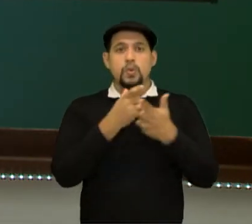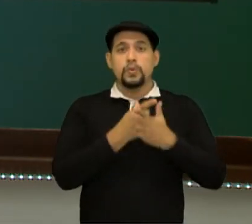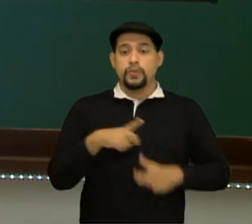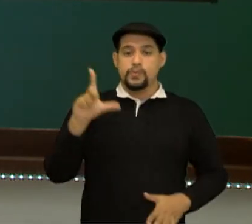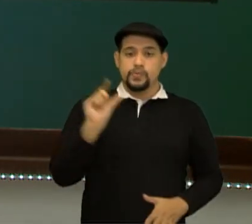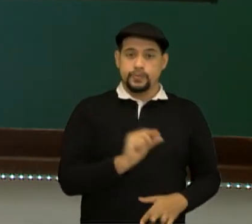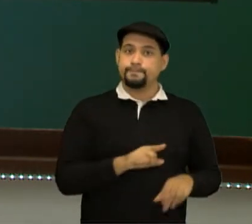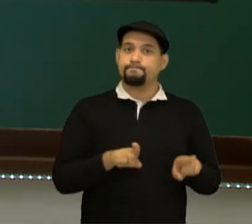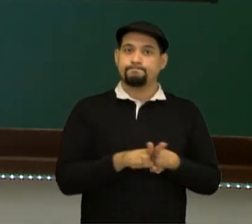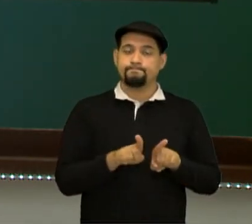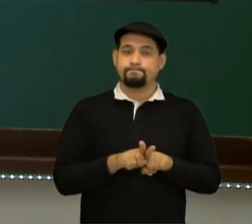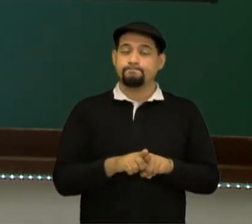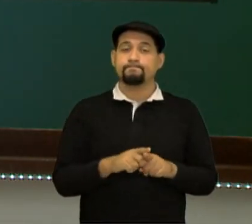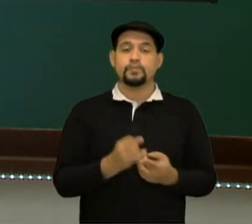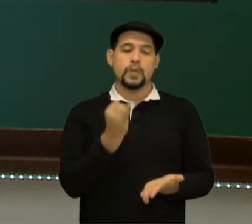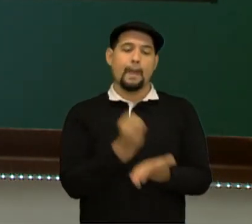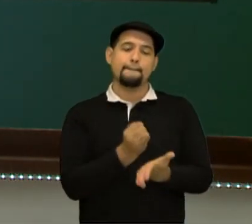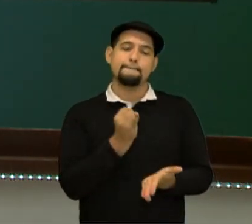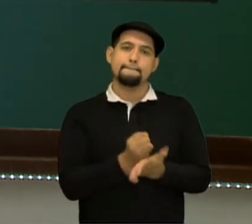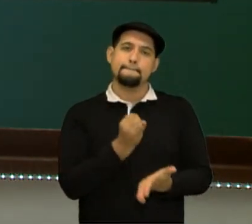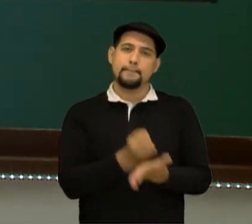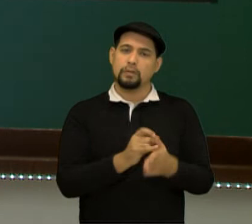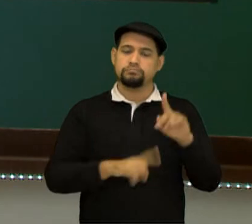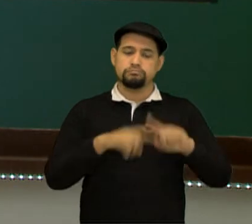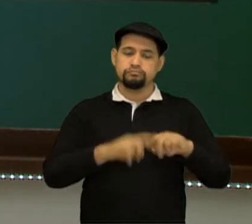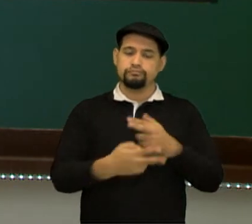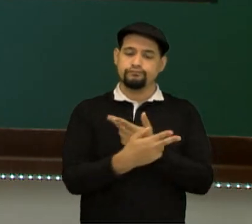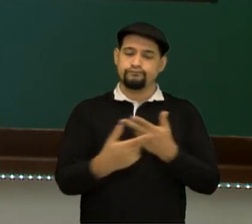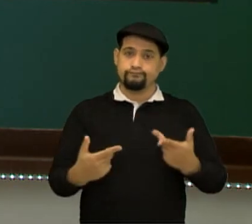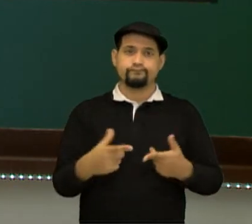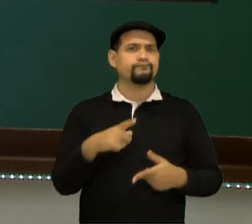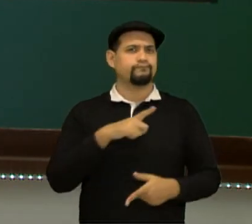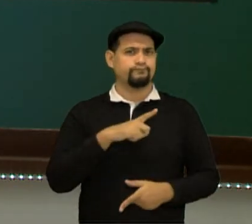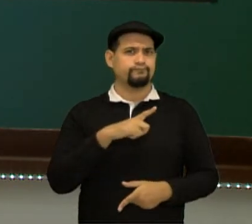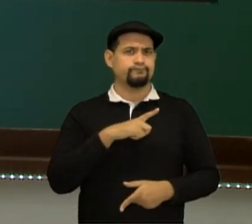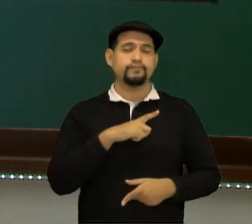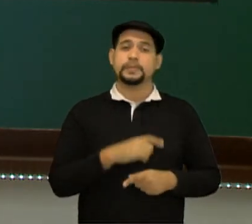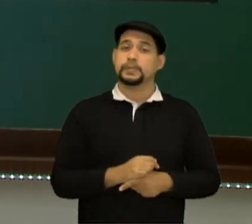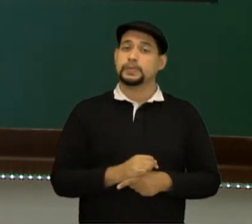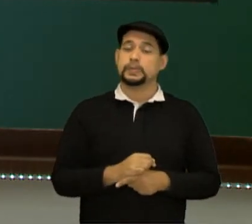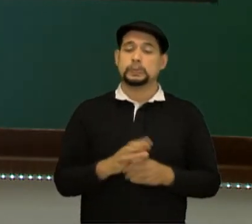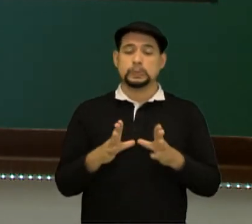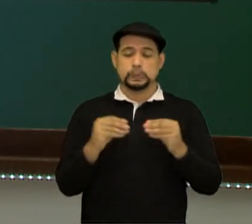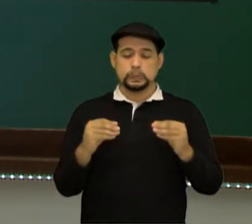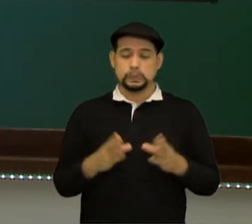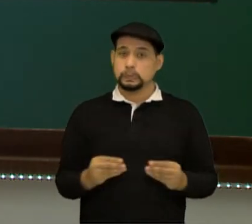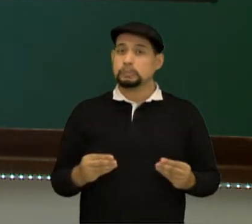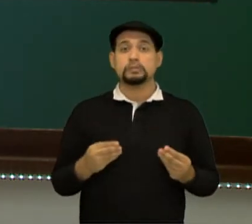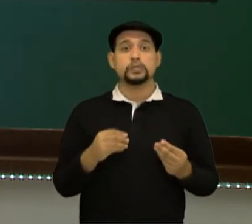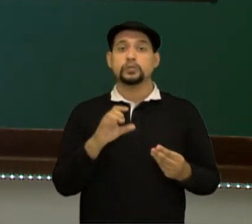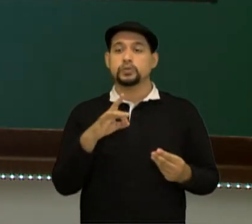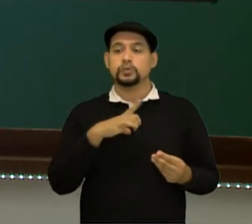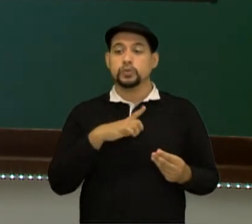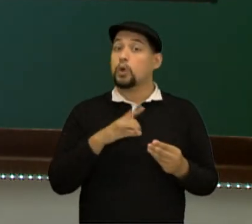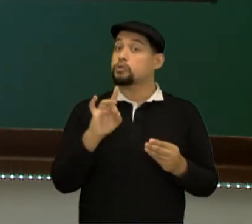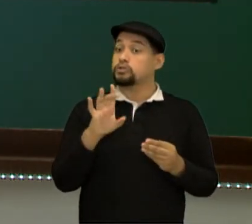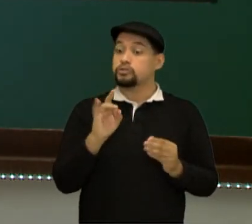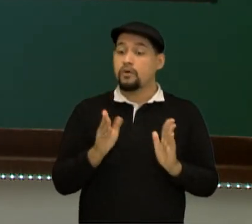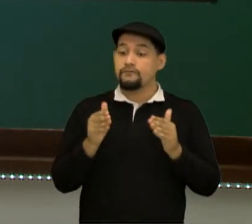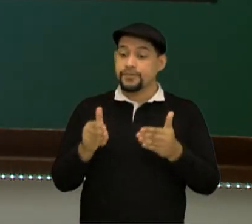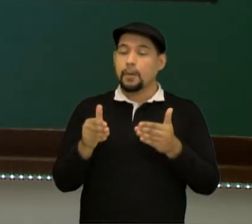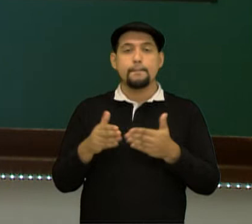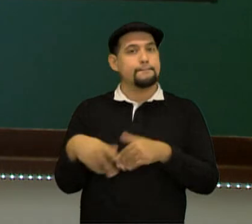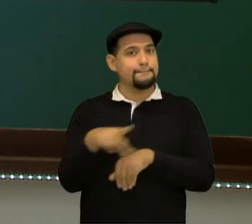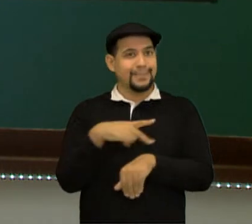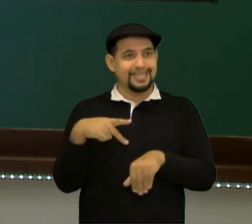diminui a questão dos impostos nos produtos também efetivamente somente os países-membros só que obviamente